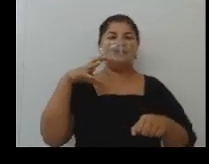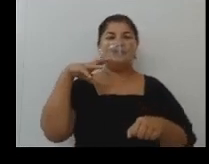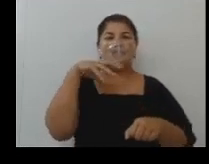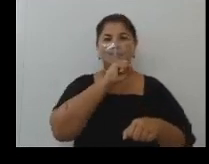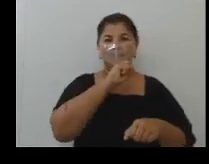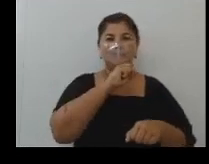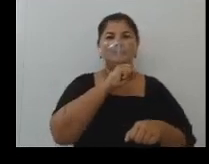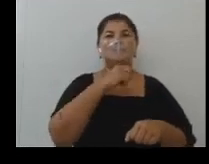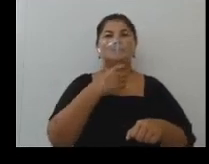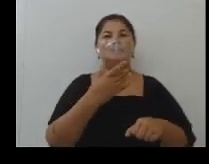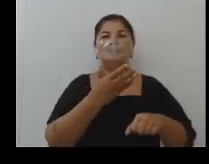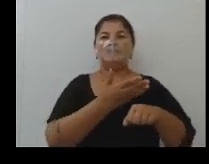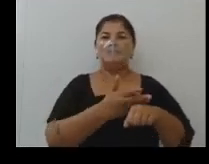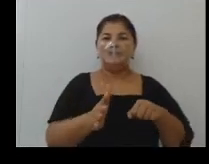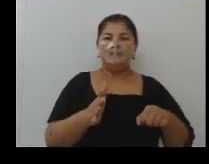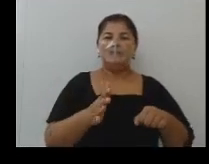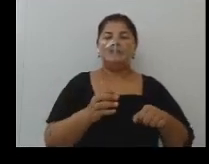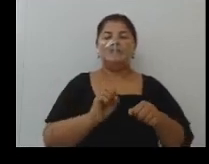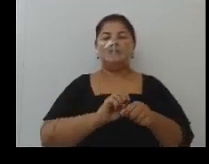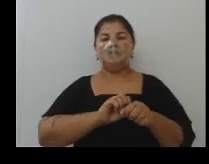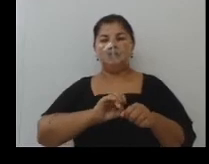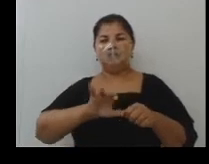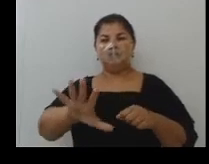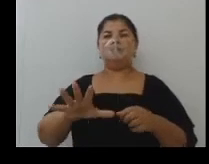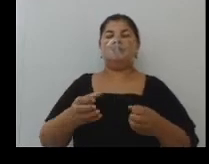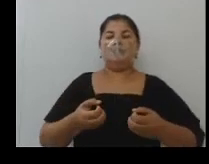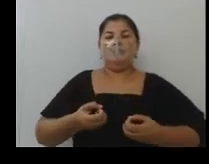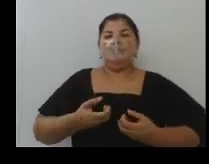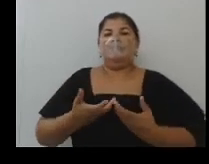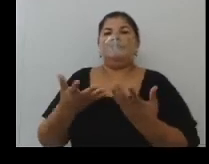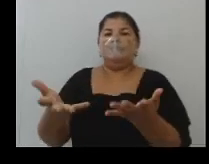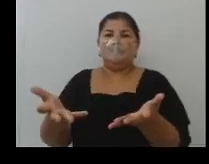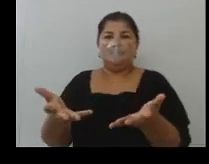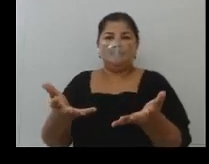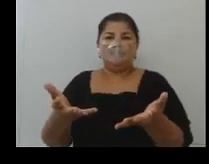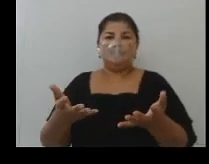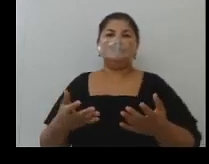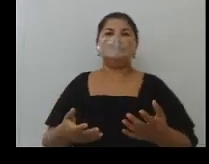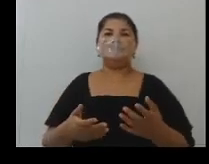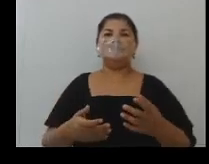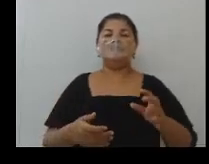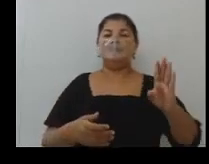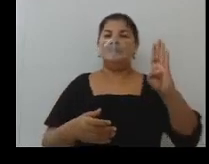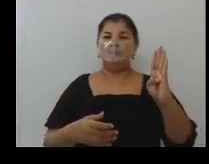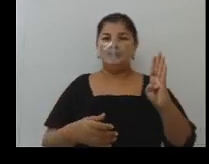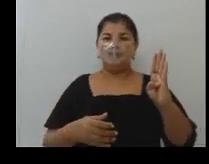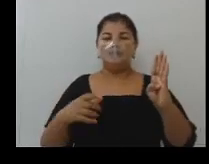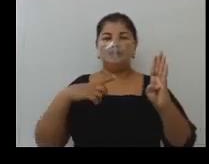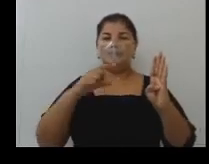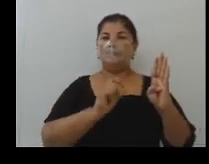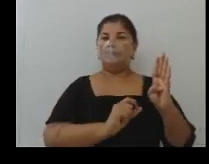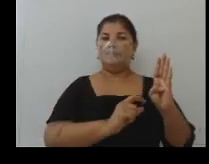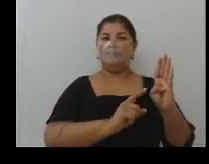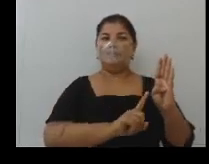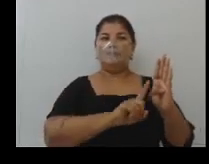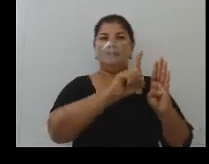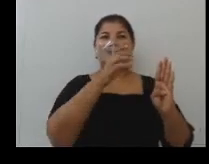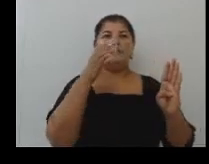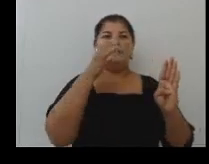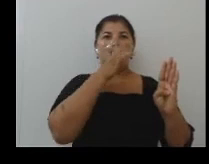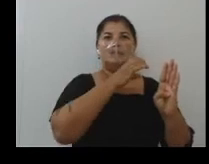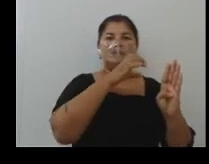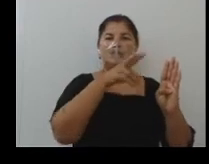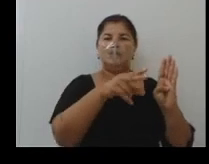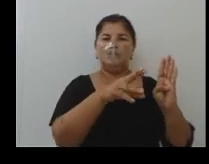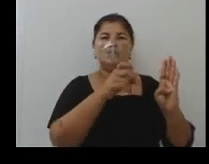rápido, não é isso? O branco reflete muito. B. Ela é maior no aquecimento e igual no